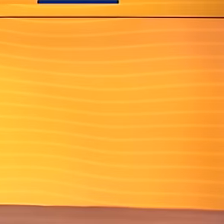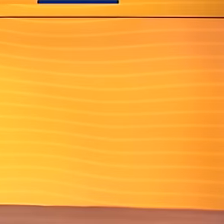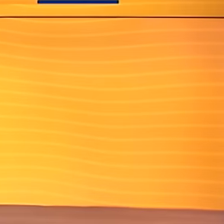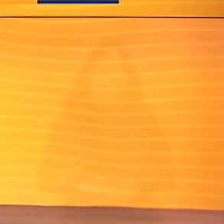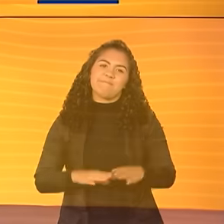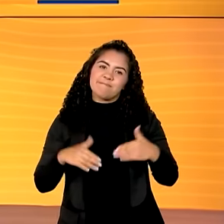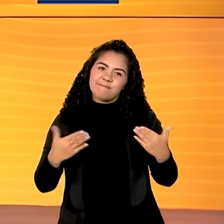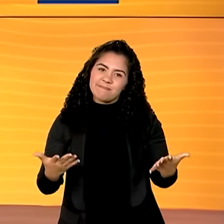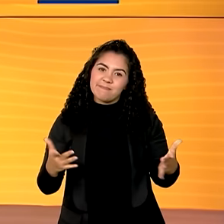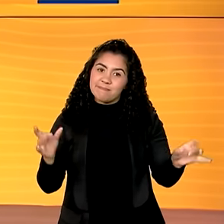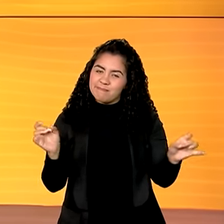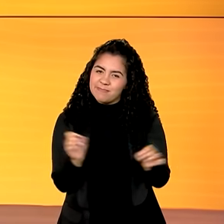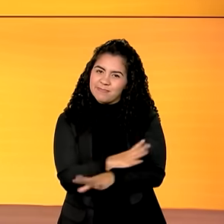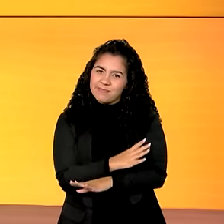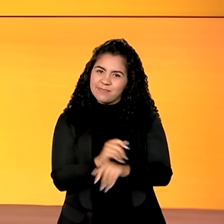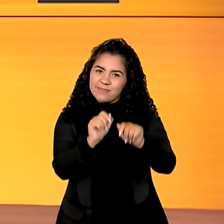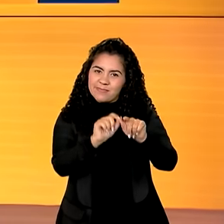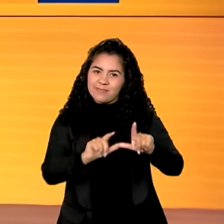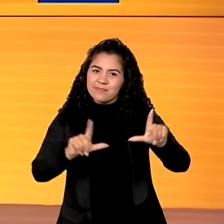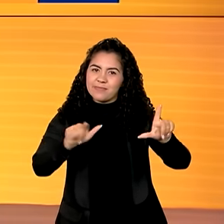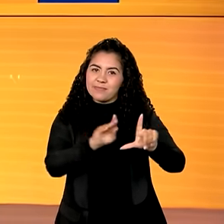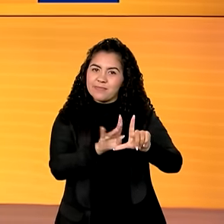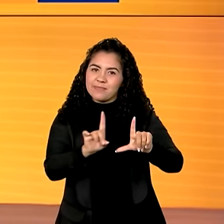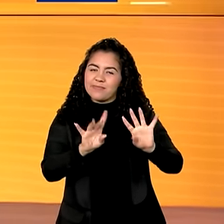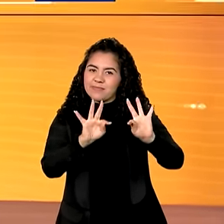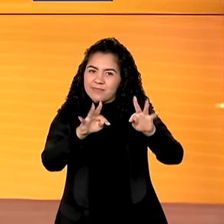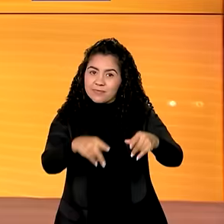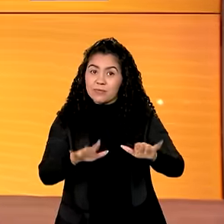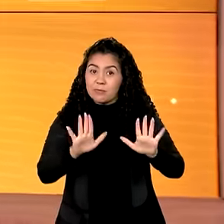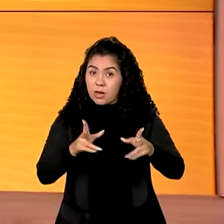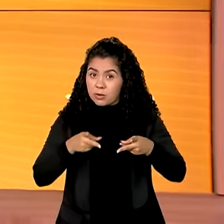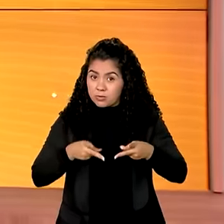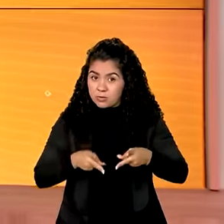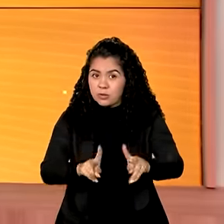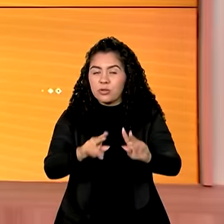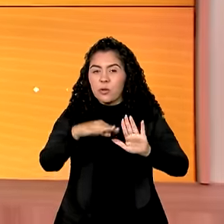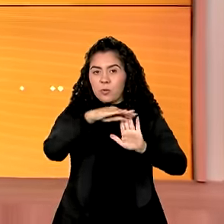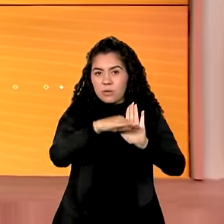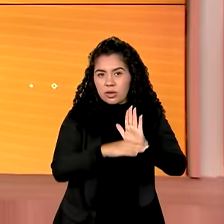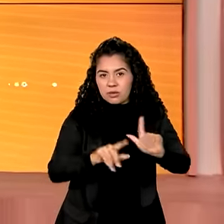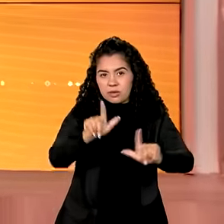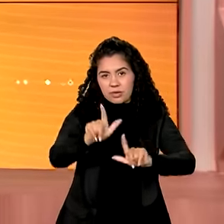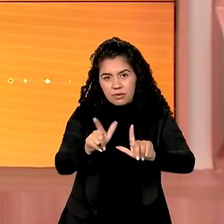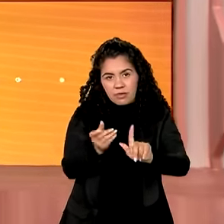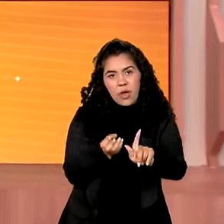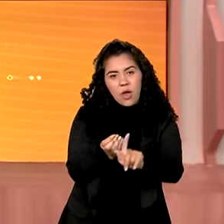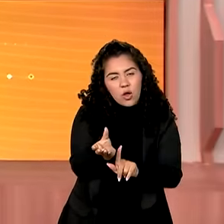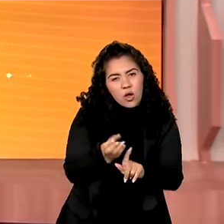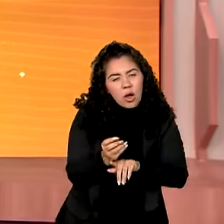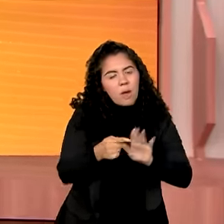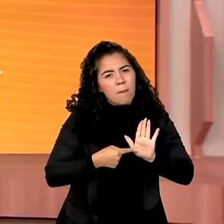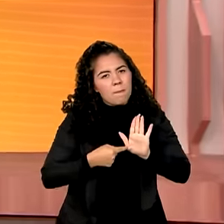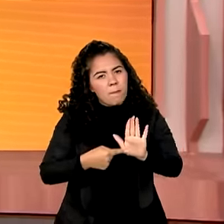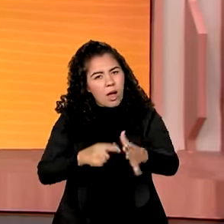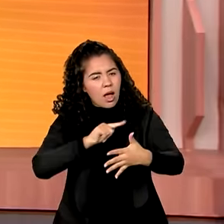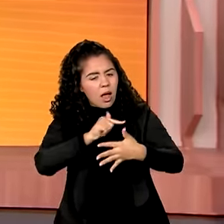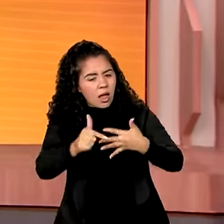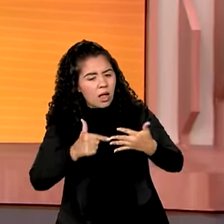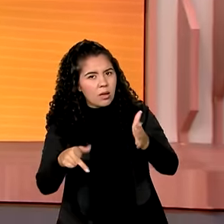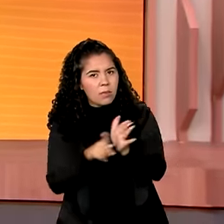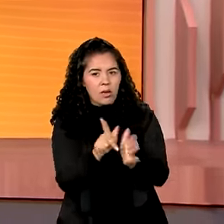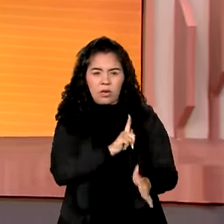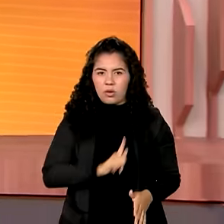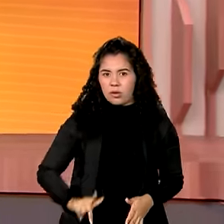É isso, e o Brasil em Dia fica por aqui, mas o Canal Golf segue com a programação, mostrando todas as ações do governo federal,